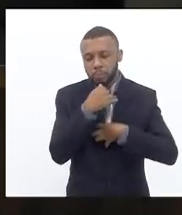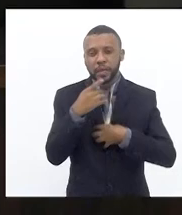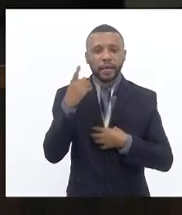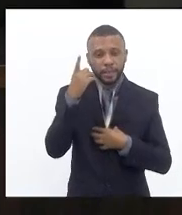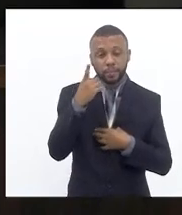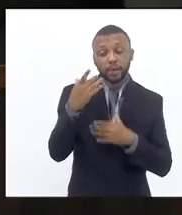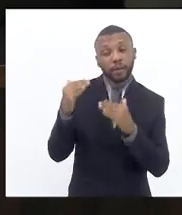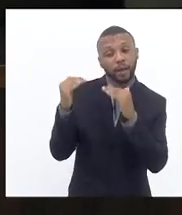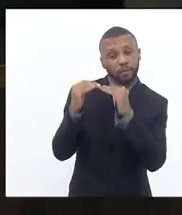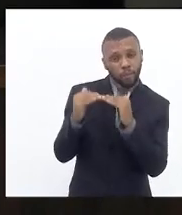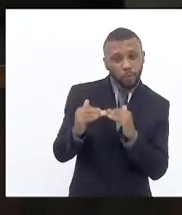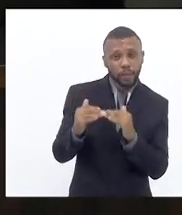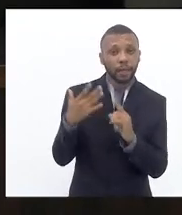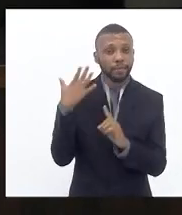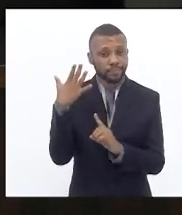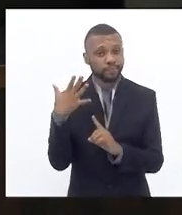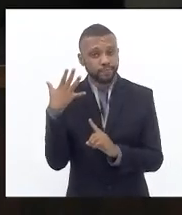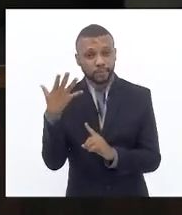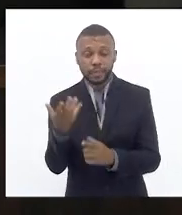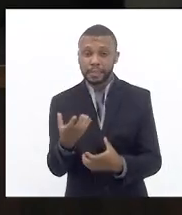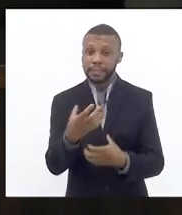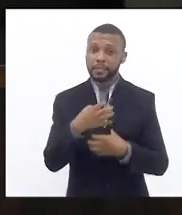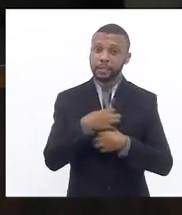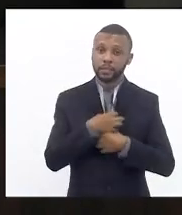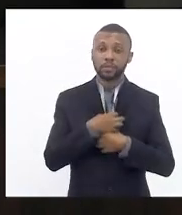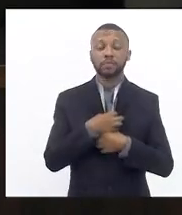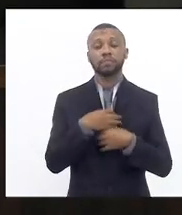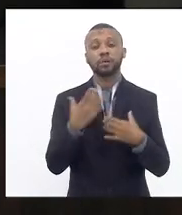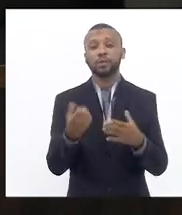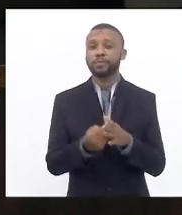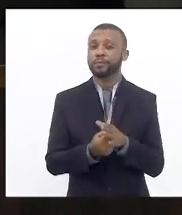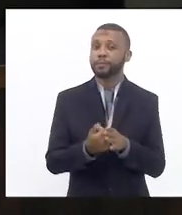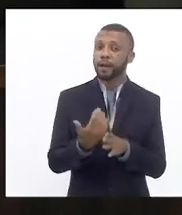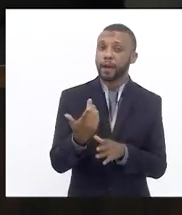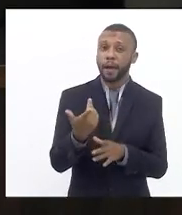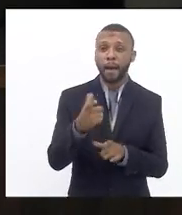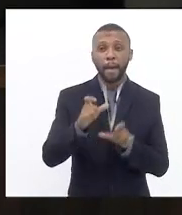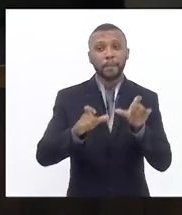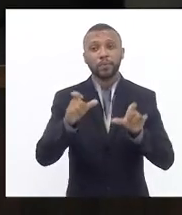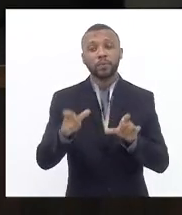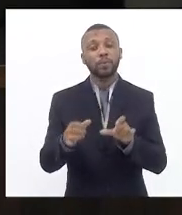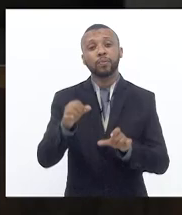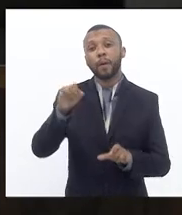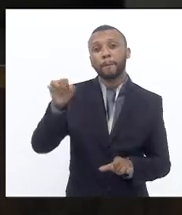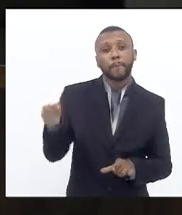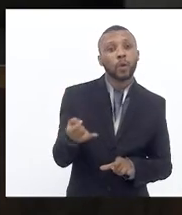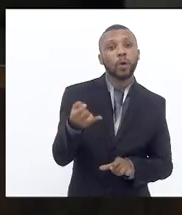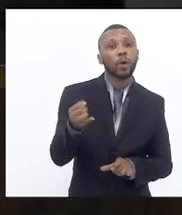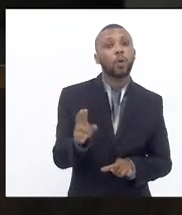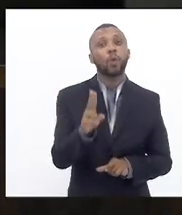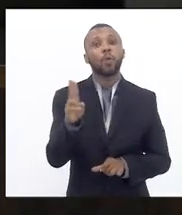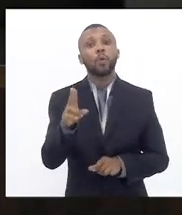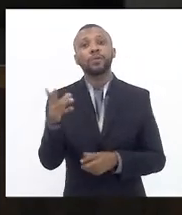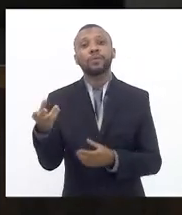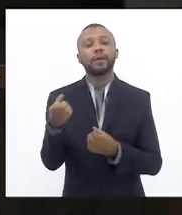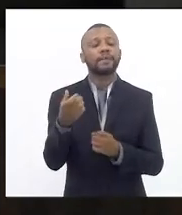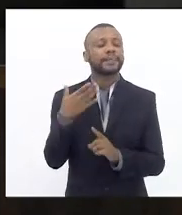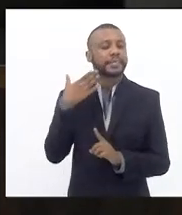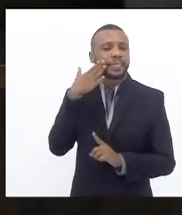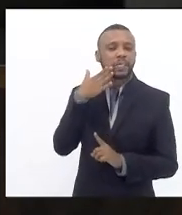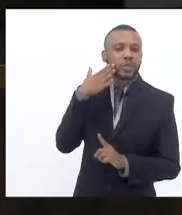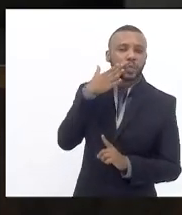eu quero colaborar com a sua falta eu sinto muito quando muitas vezes as pessoas não fazem usa aquilo que recebem e fazem